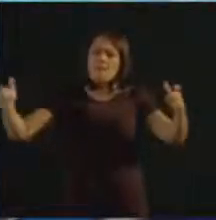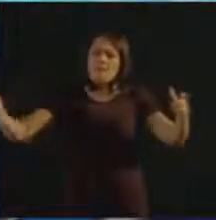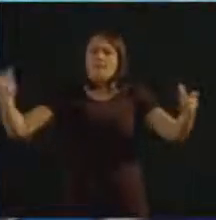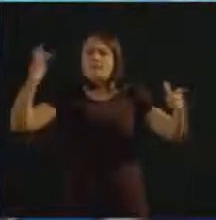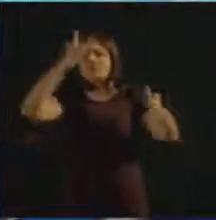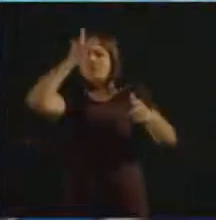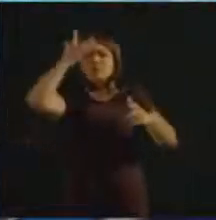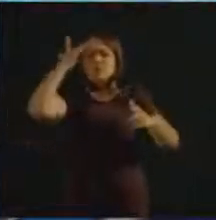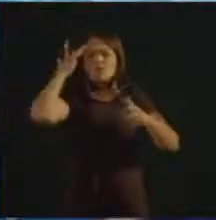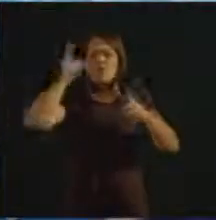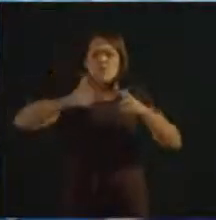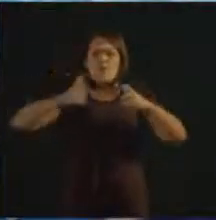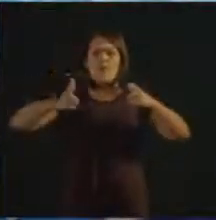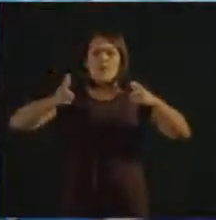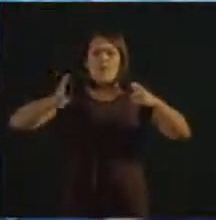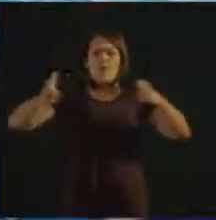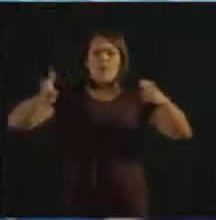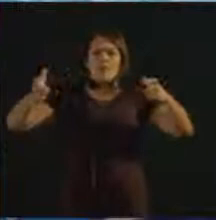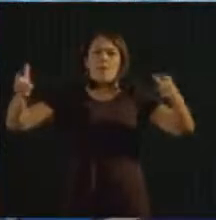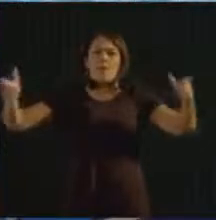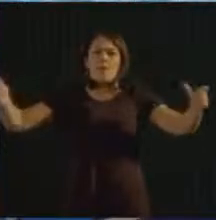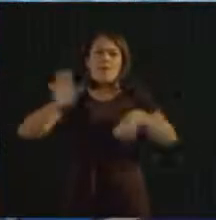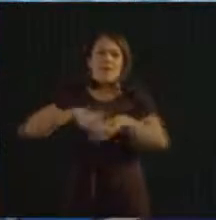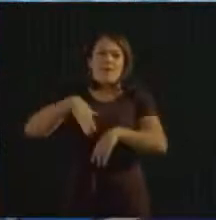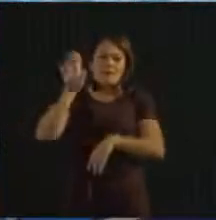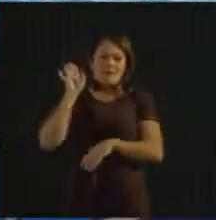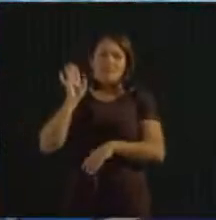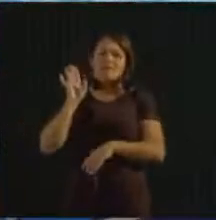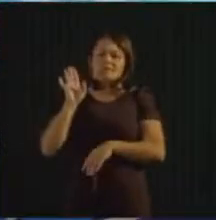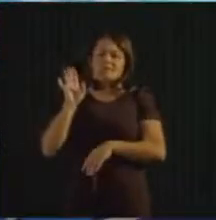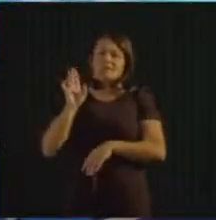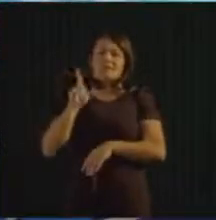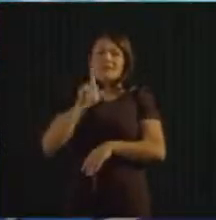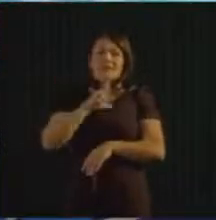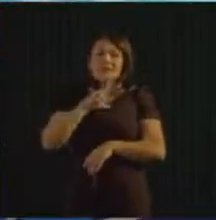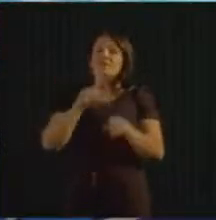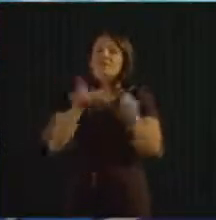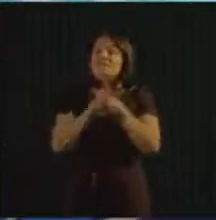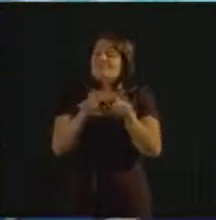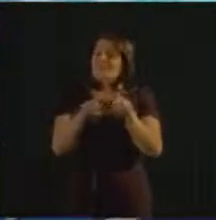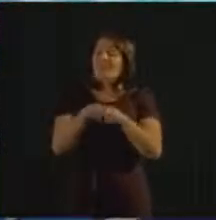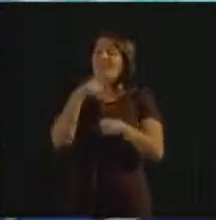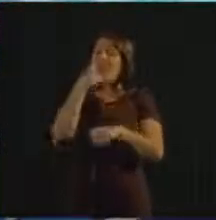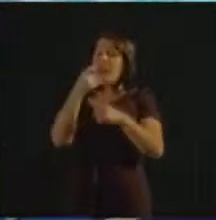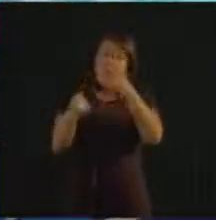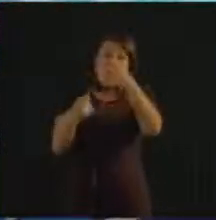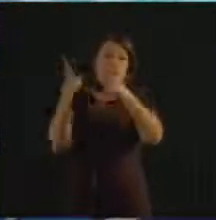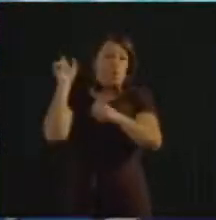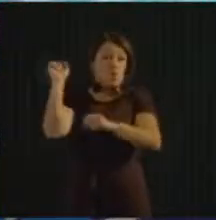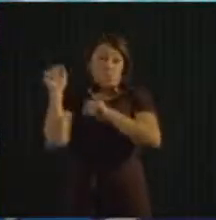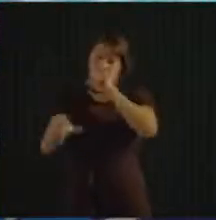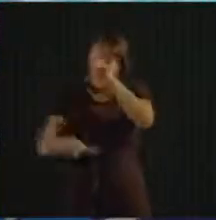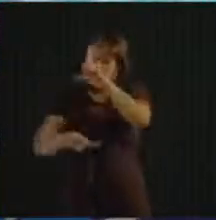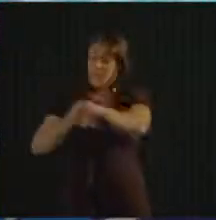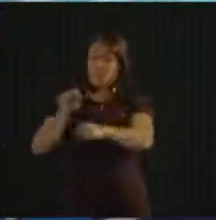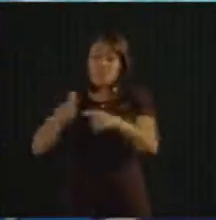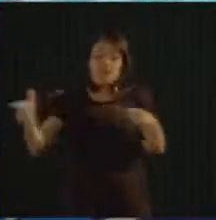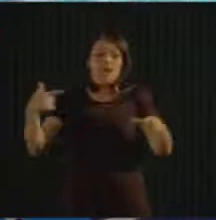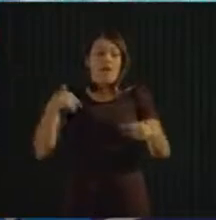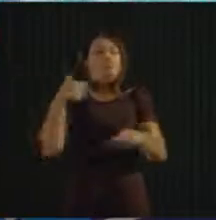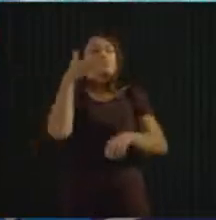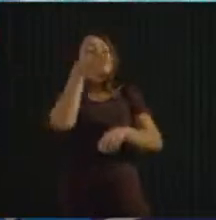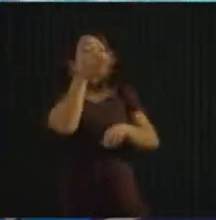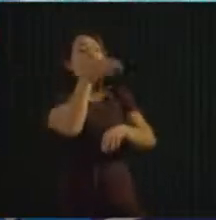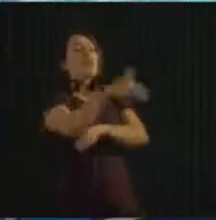estamos povoando esse planeta, como ele dizia, que é o nosso quintal, e que a quantidade de lixo produzido é uma coisa fora do normal. Eu ficava no